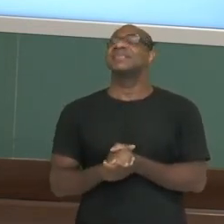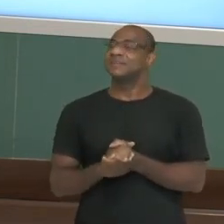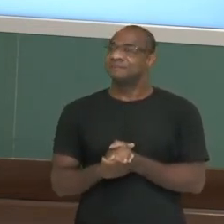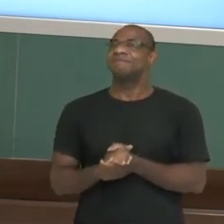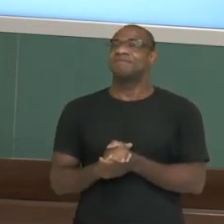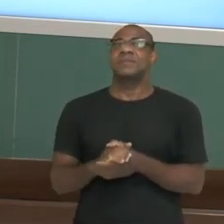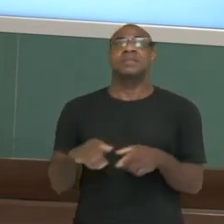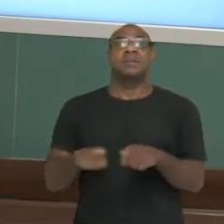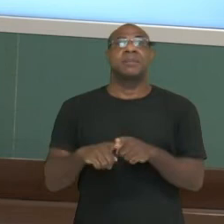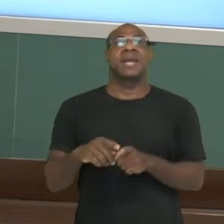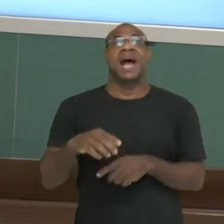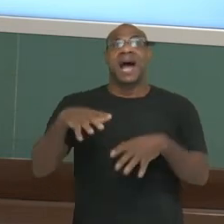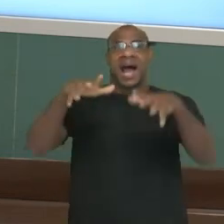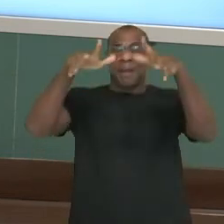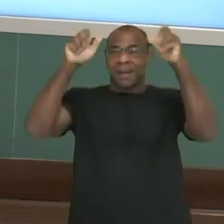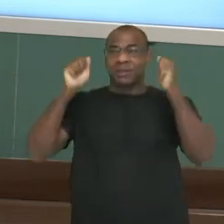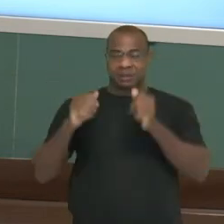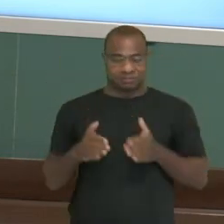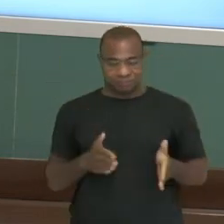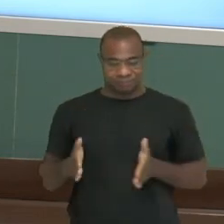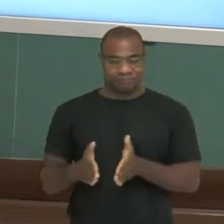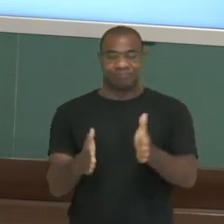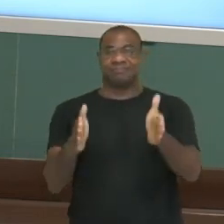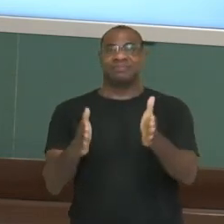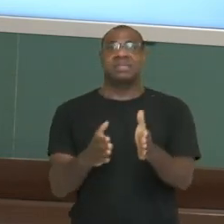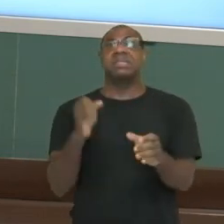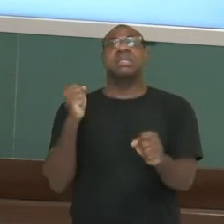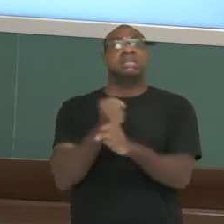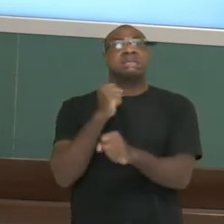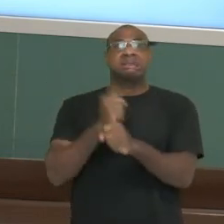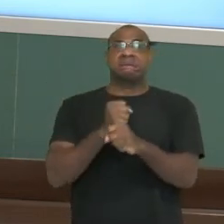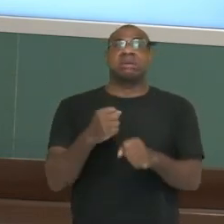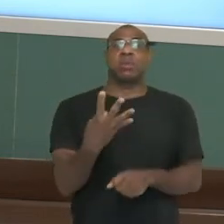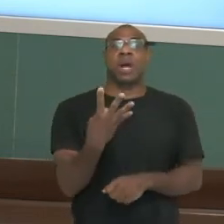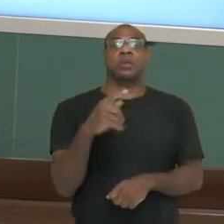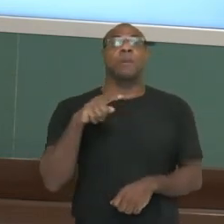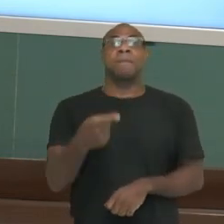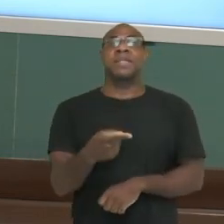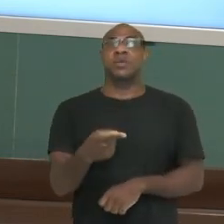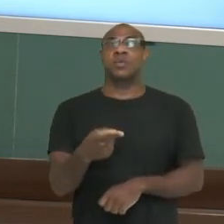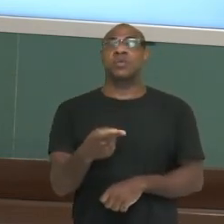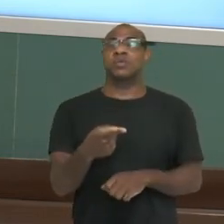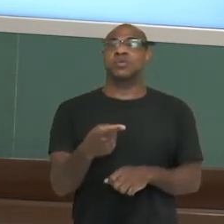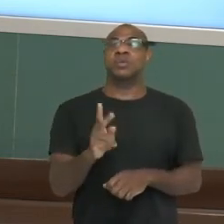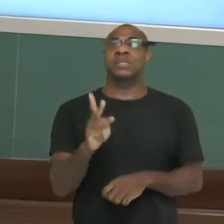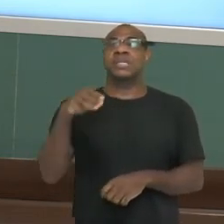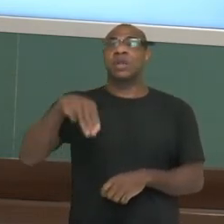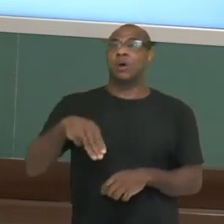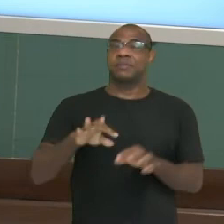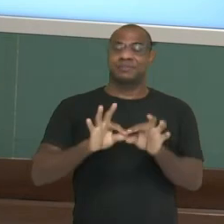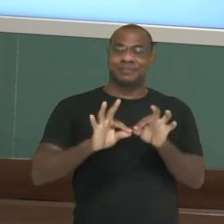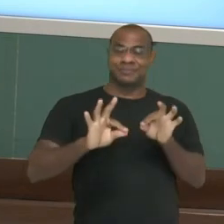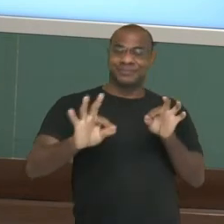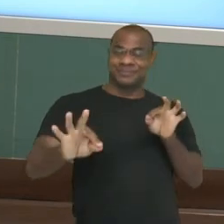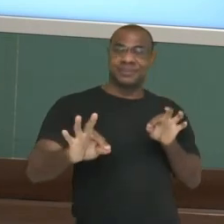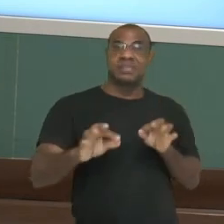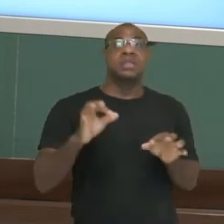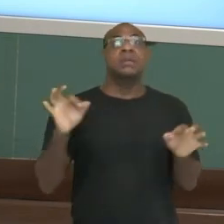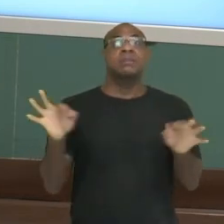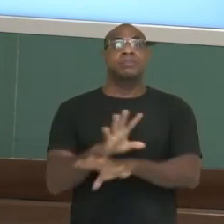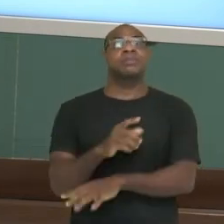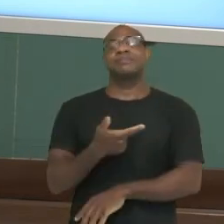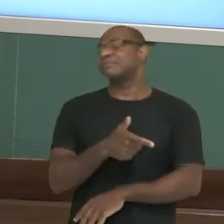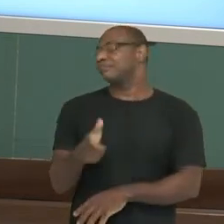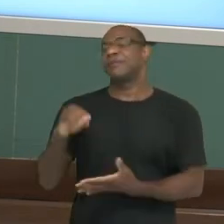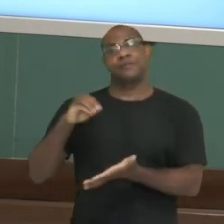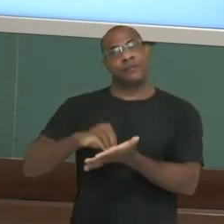mil quilômetros de extensão. Porém, não foi concluída, mas com todo este projeto, a ponte Rio-Niterói, uma ponte